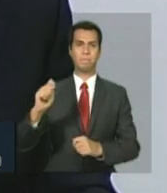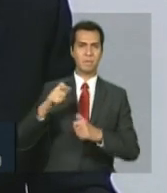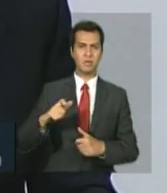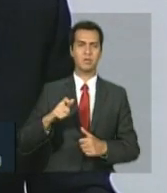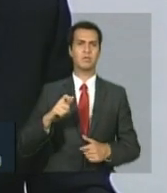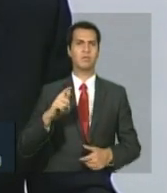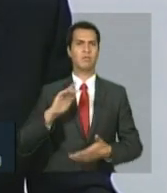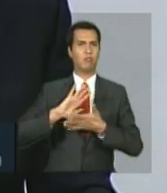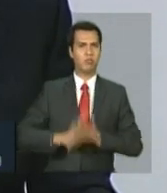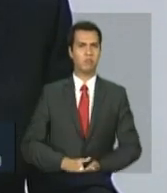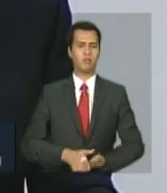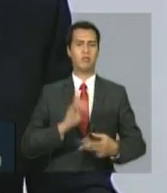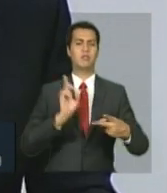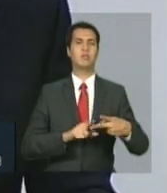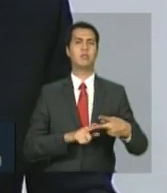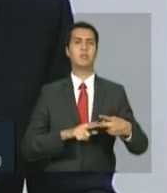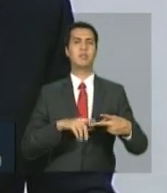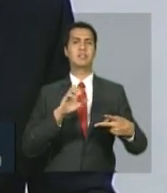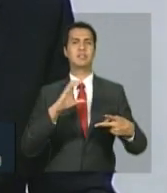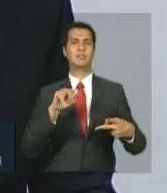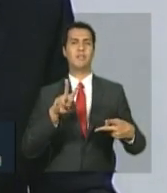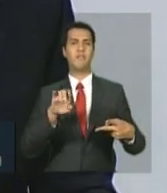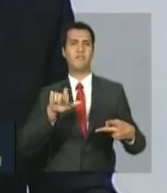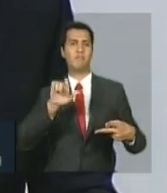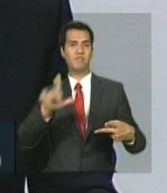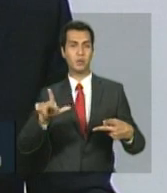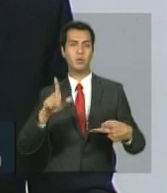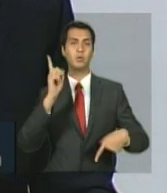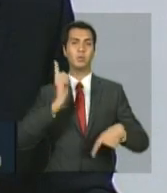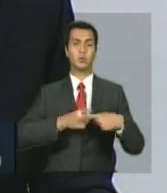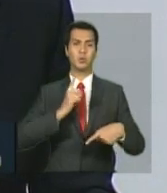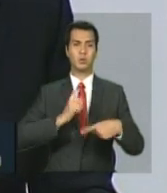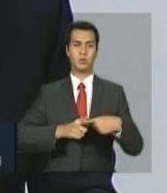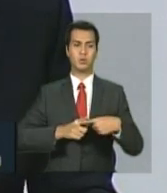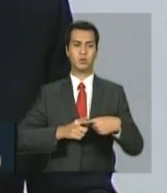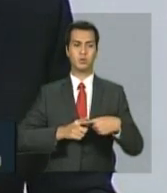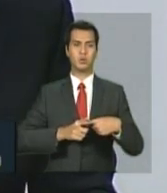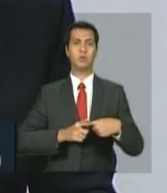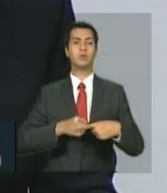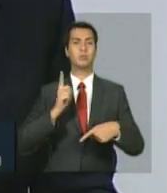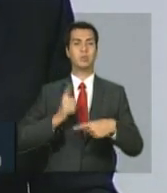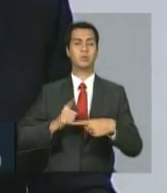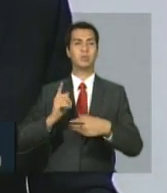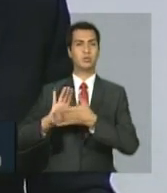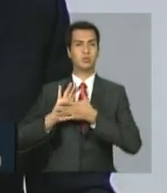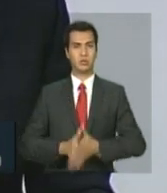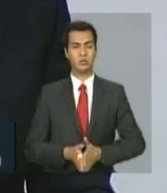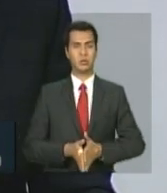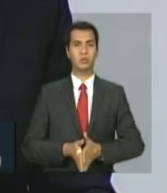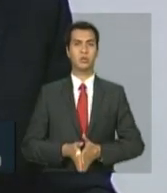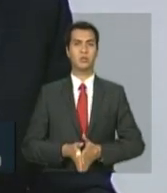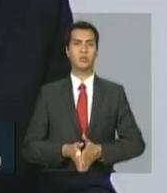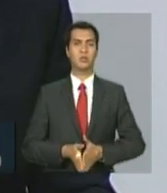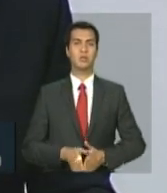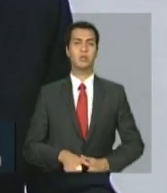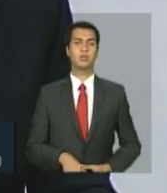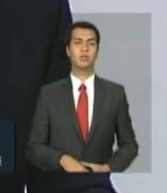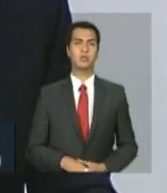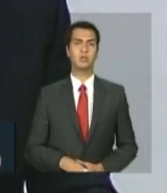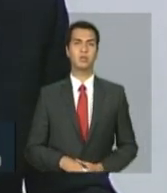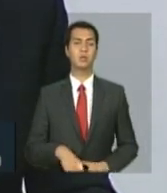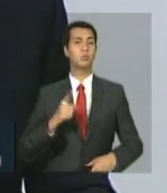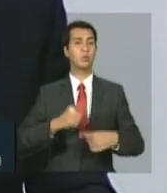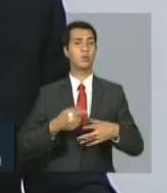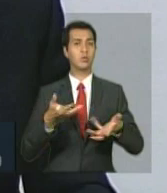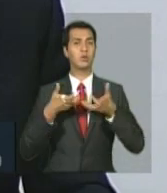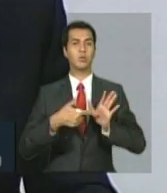impetrar ações civis por danos morais contra os detratores, de modo que eu possa mostrar à